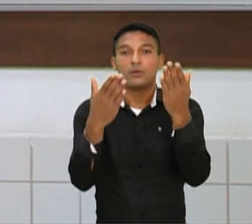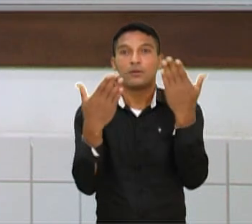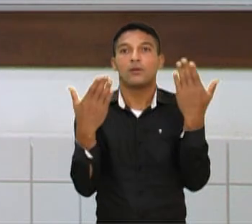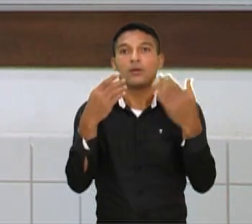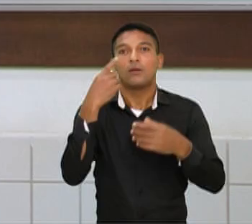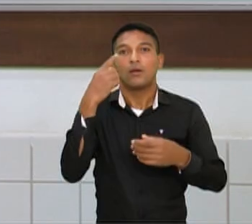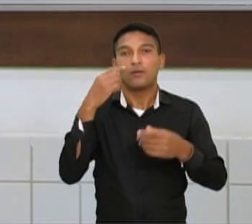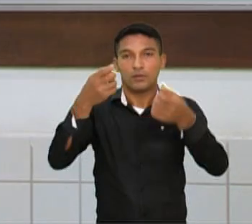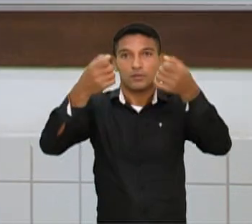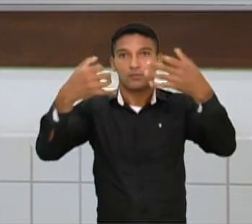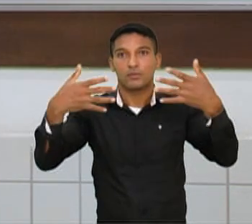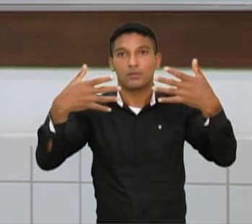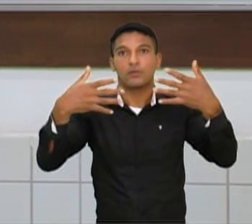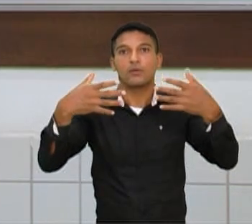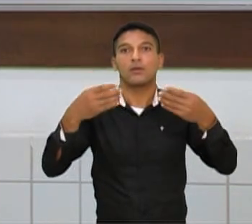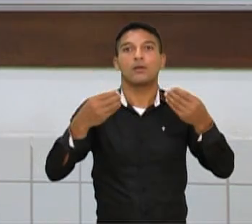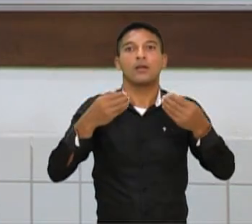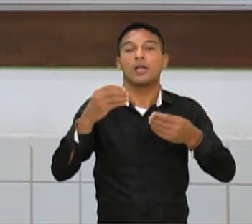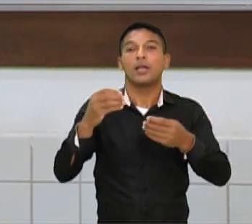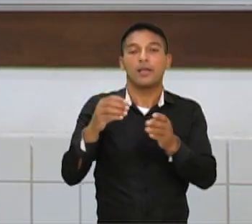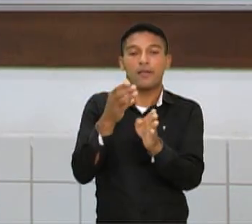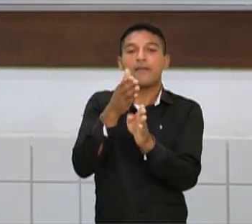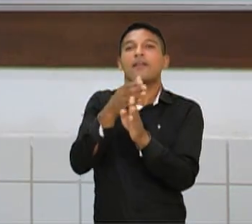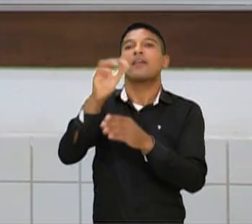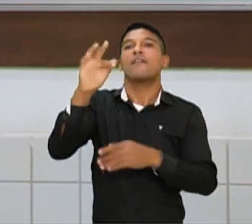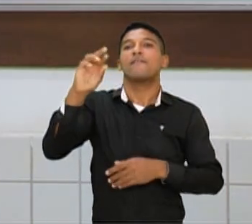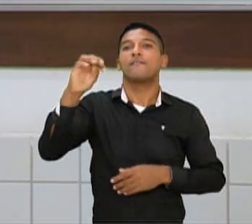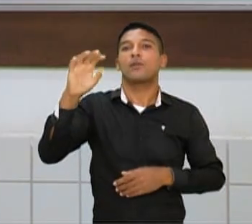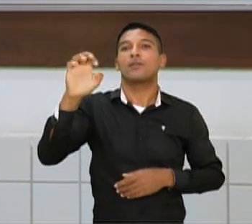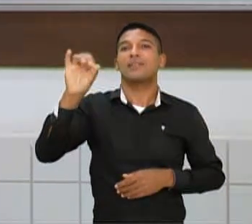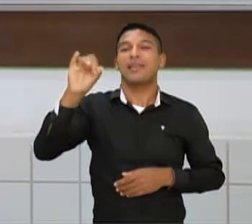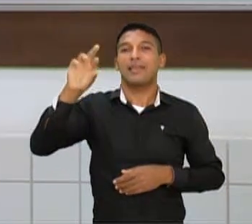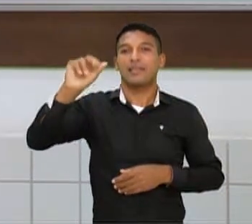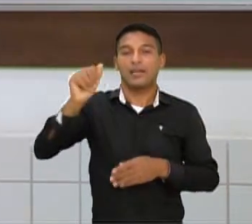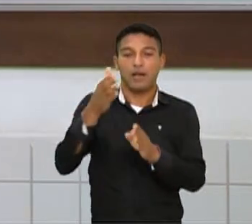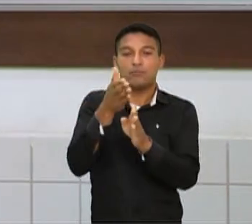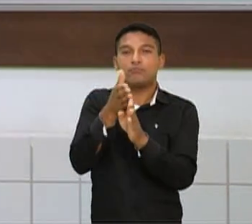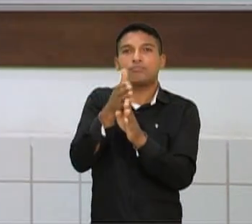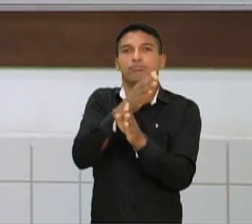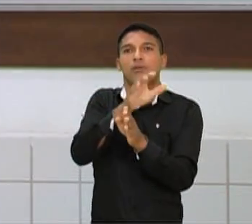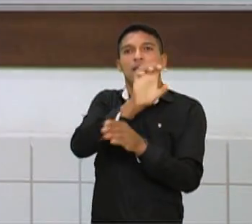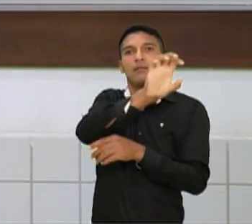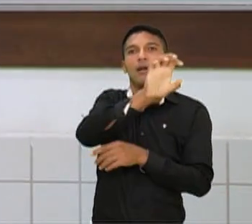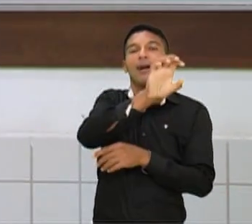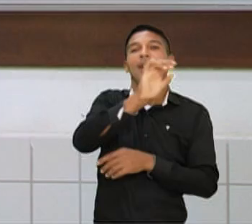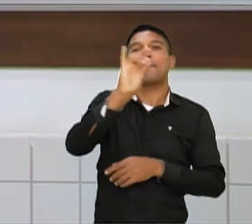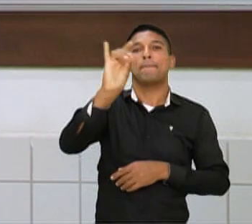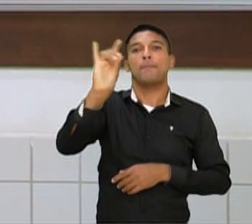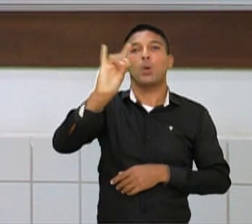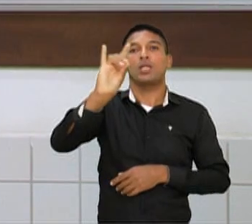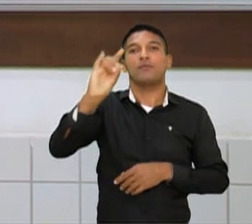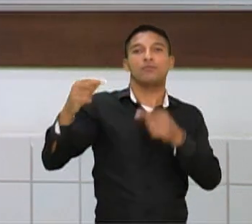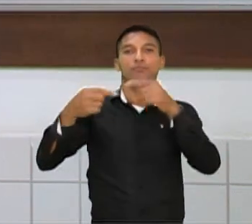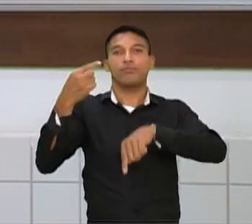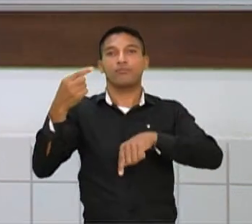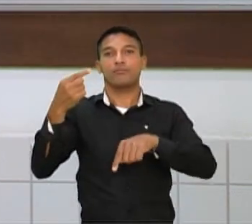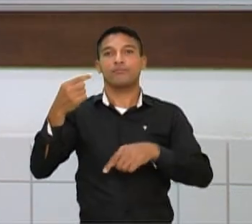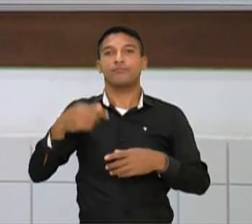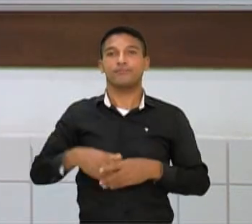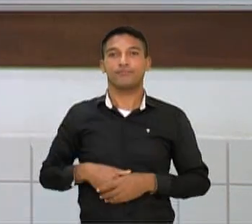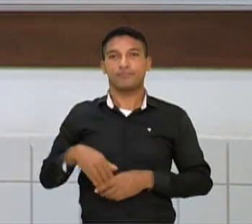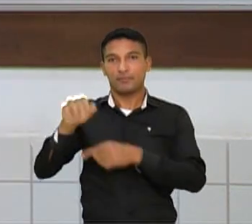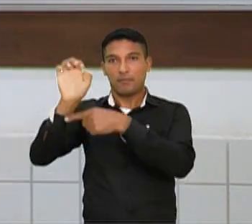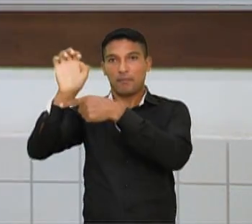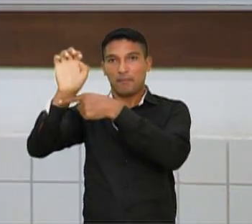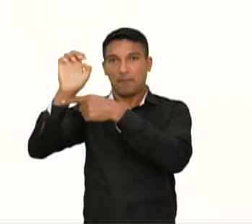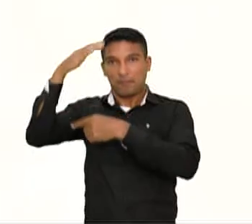Então, dentro do que a gente especificou, obviamente a gente não faz fronteira, é com a Bolívia. E vamos adiantar. Temos algumas características gerais, eu vou pular